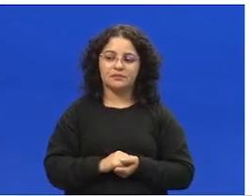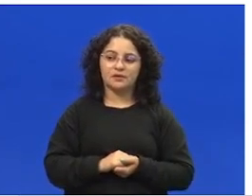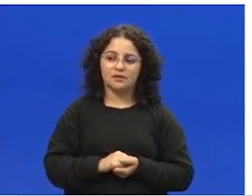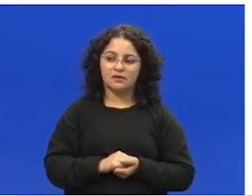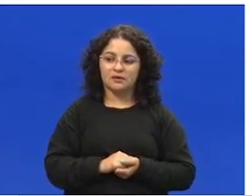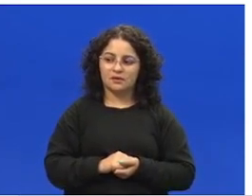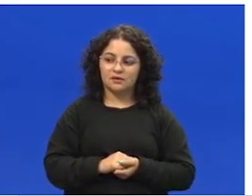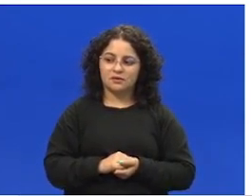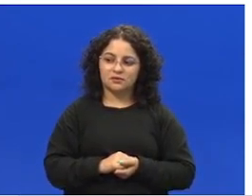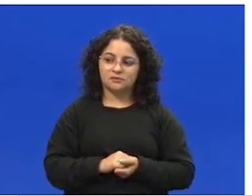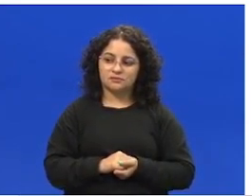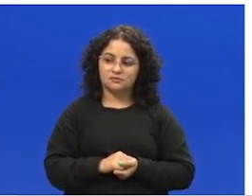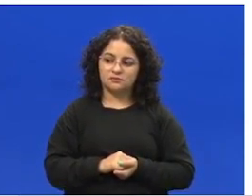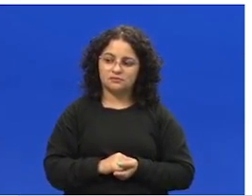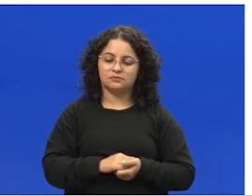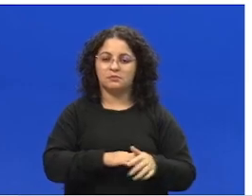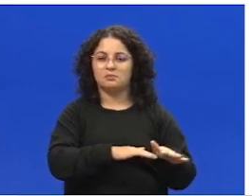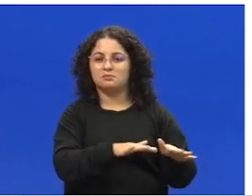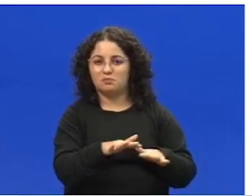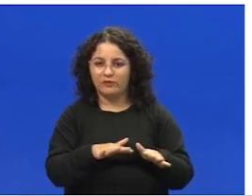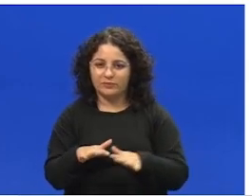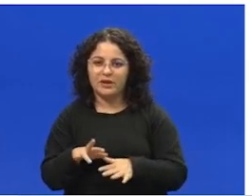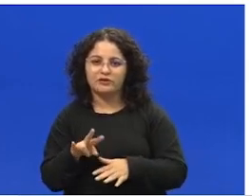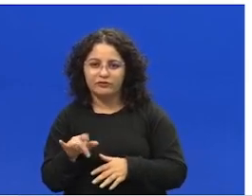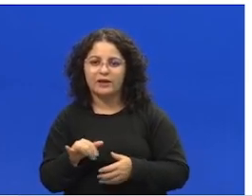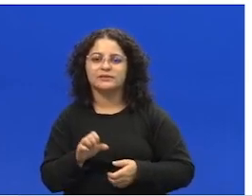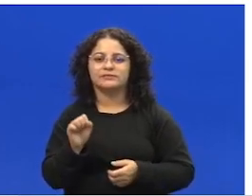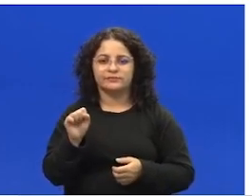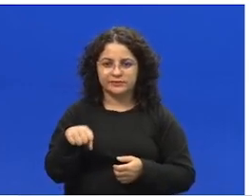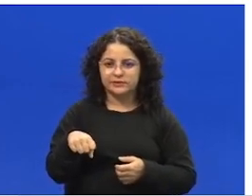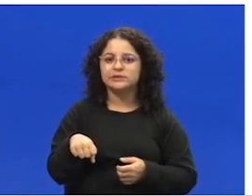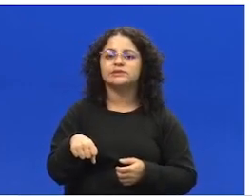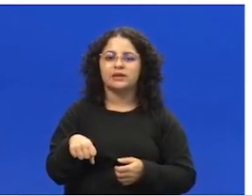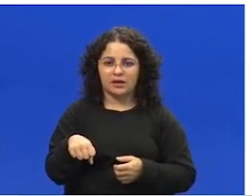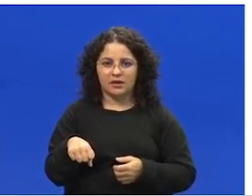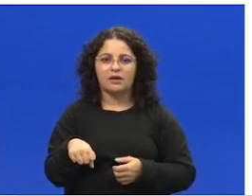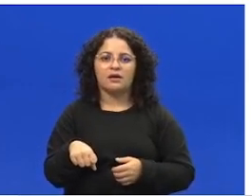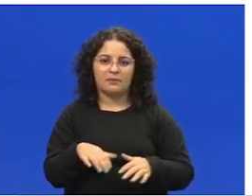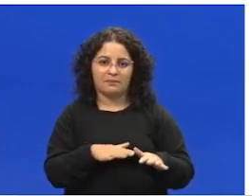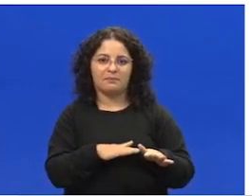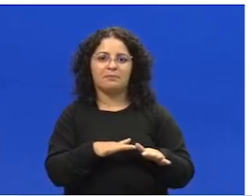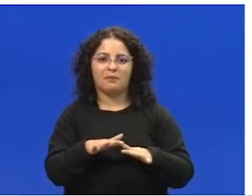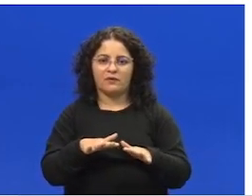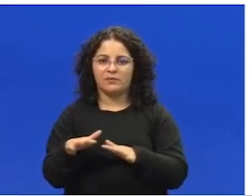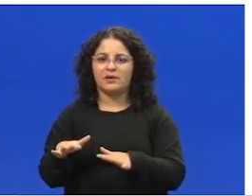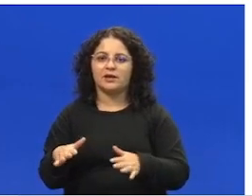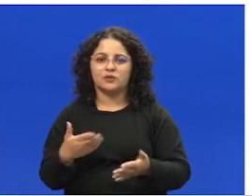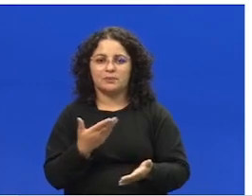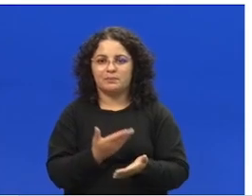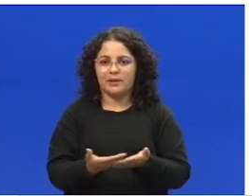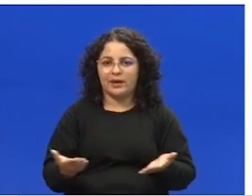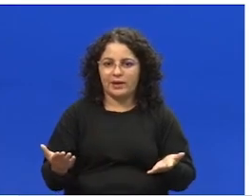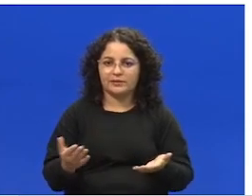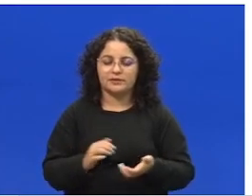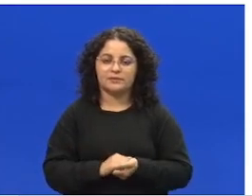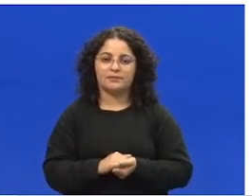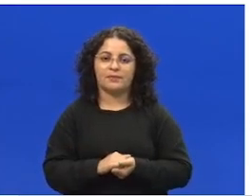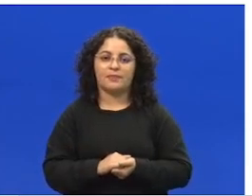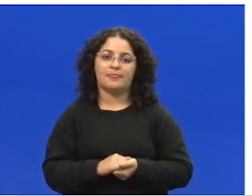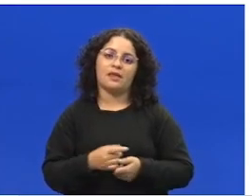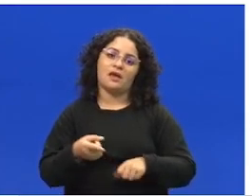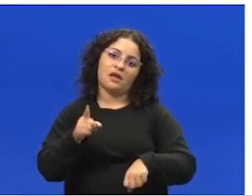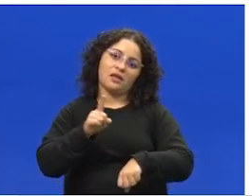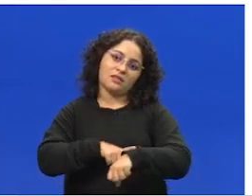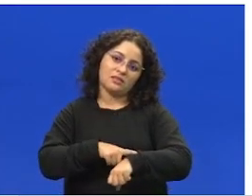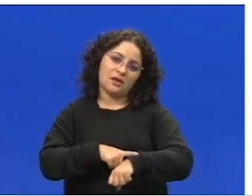vai ficar com a falta de mobilidade ali? Vai. Esse segmento ele perde toda a mobilidade e durante o